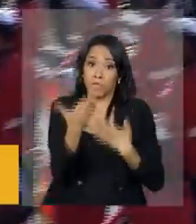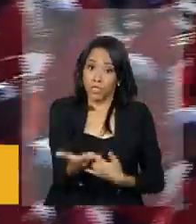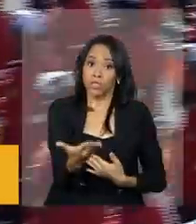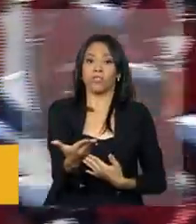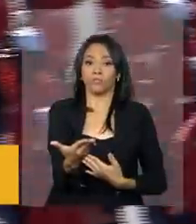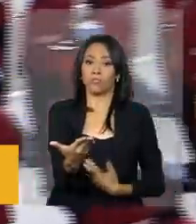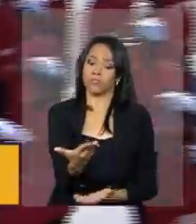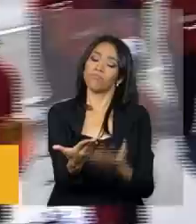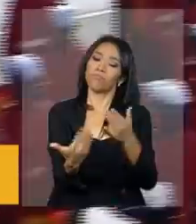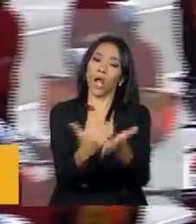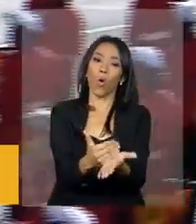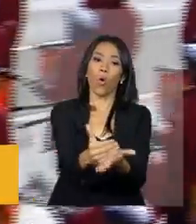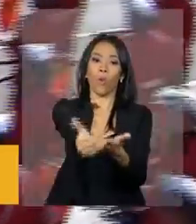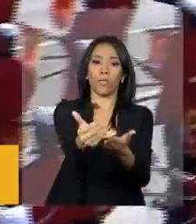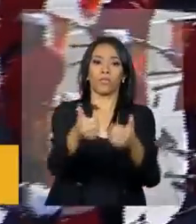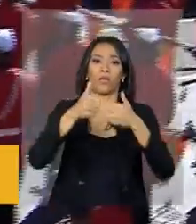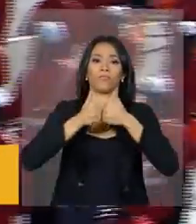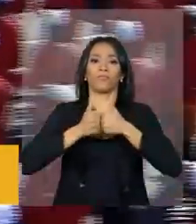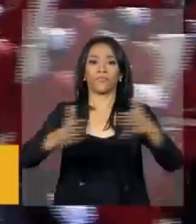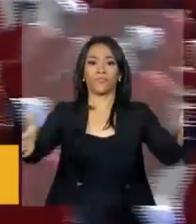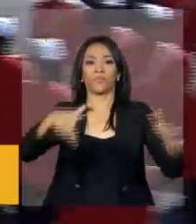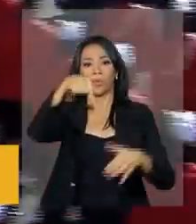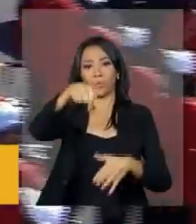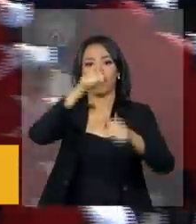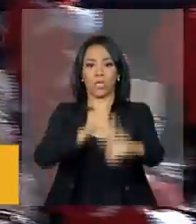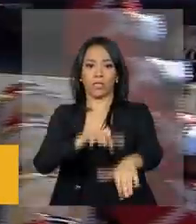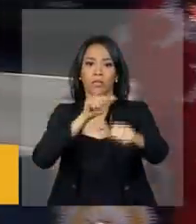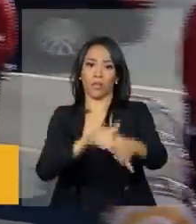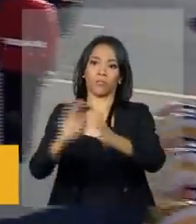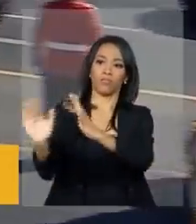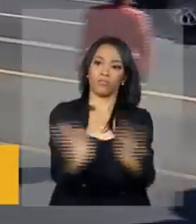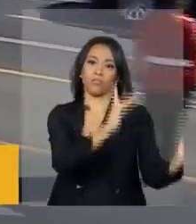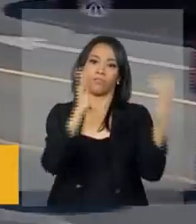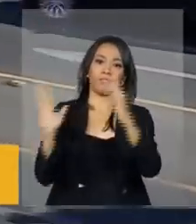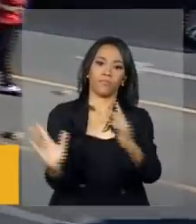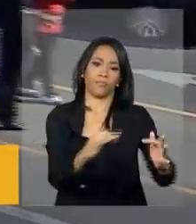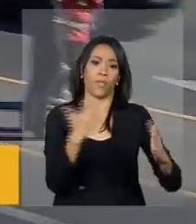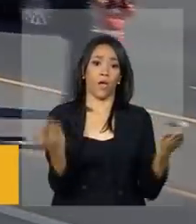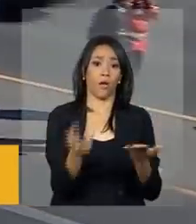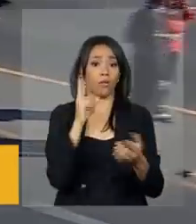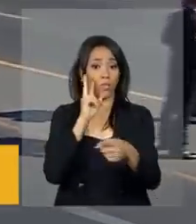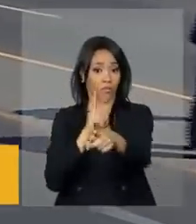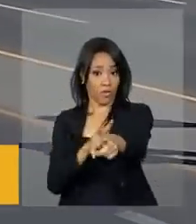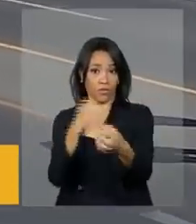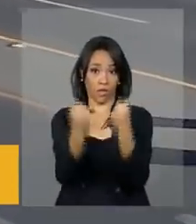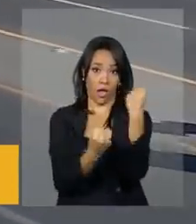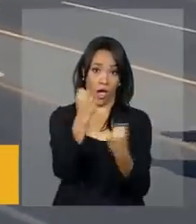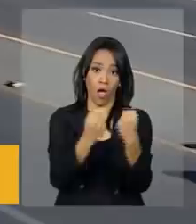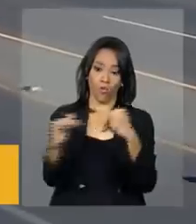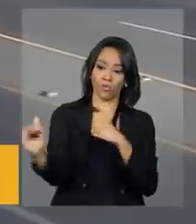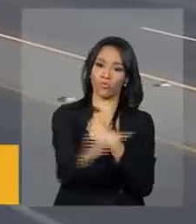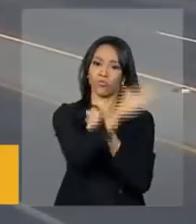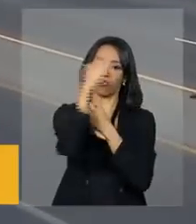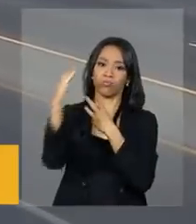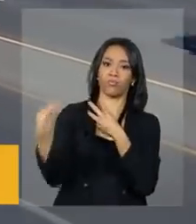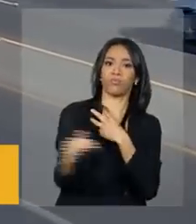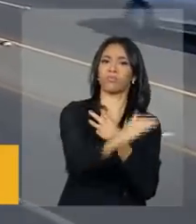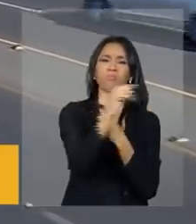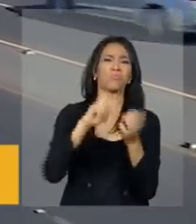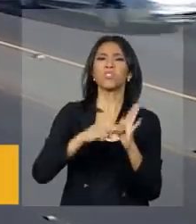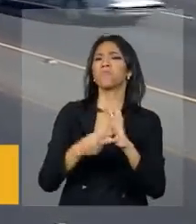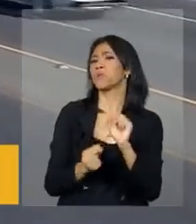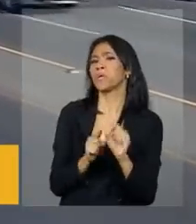Temer para dar início ao desfile de 7 de setembro. Essa imagem que nós estamos vendo ali, o carro passando em frente às tropas, tem também um